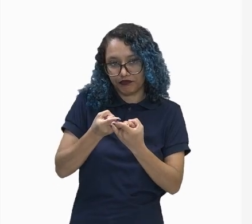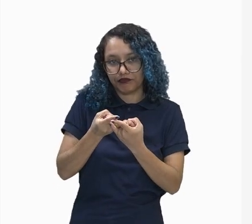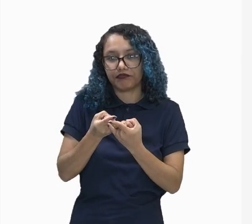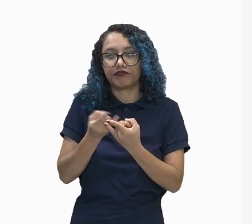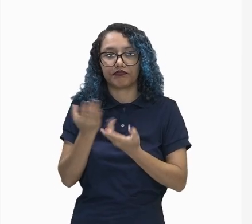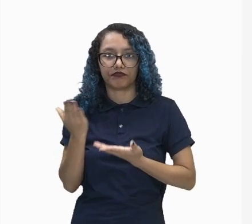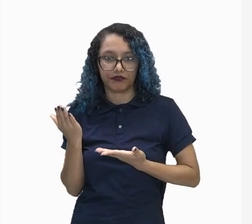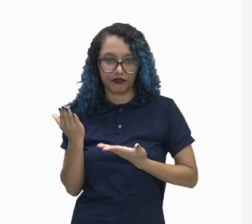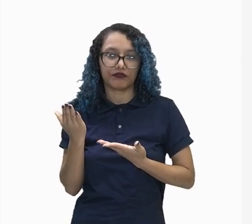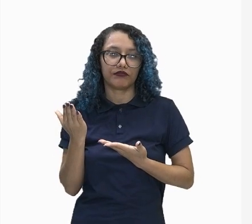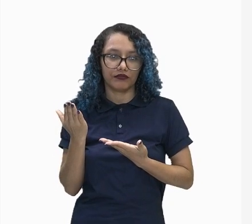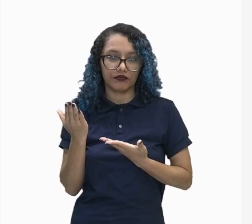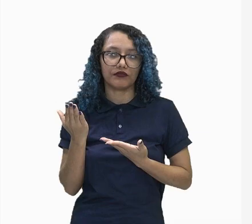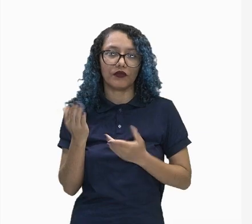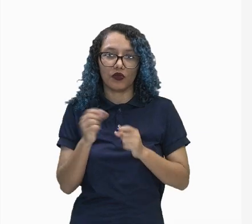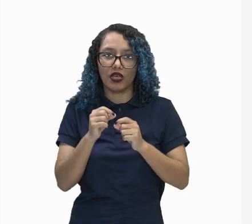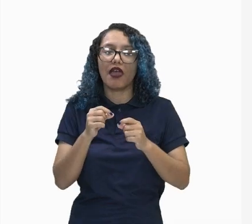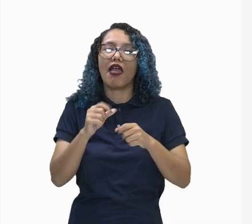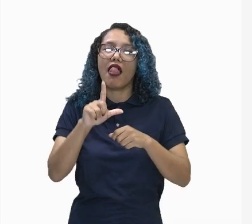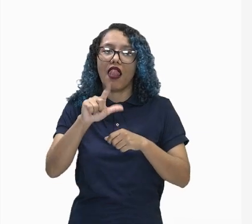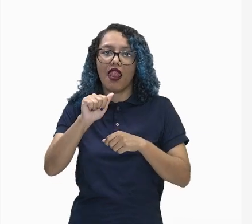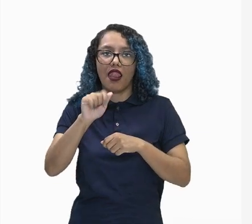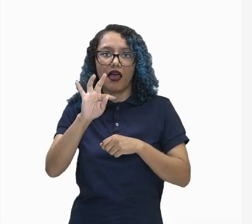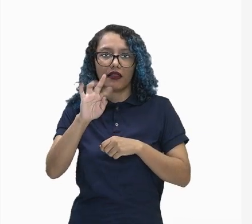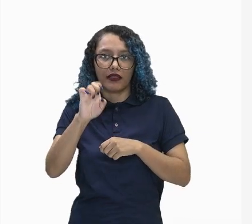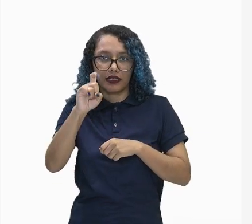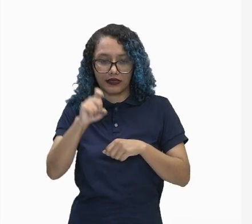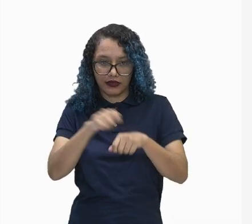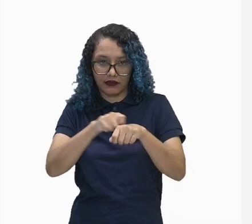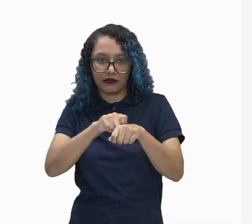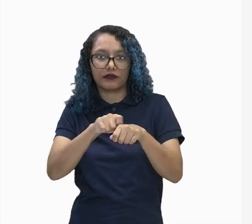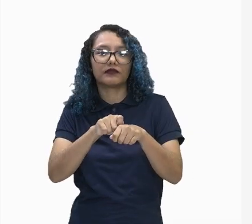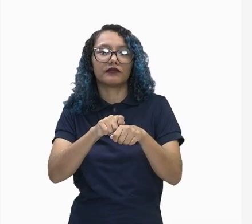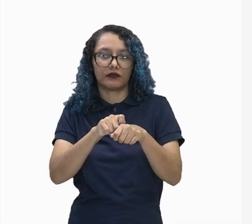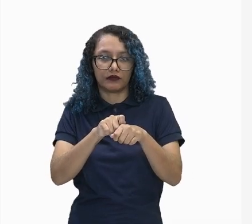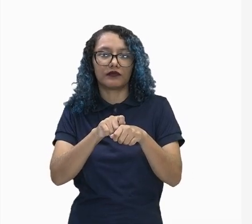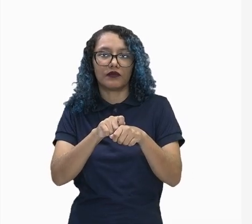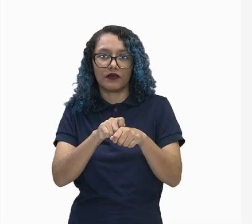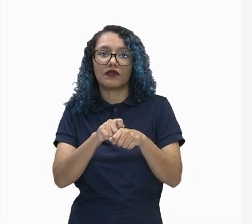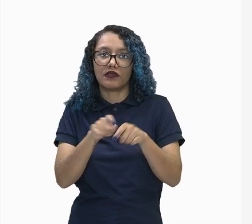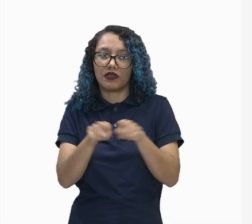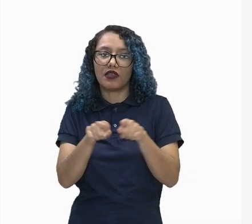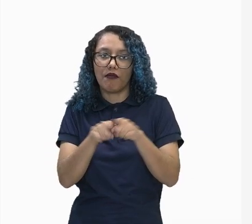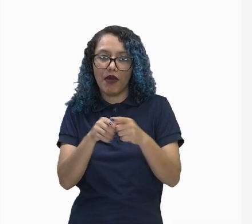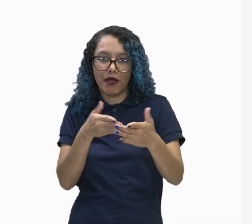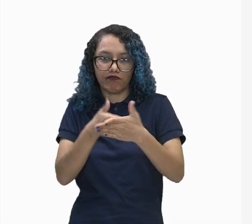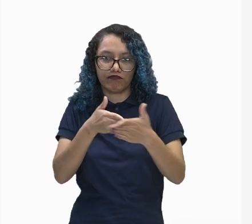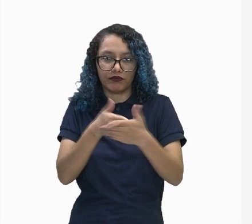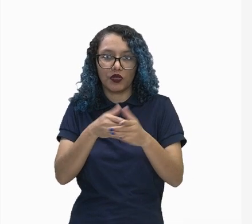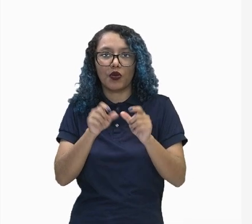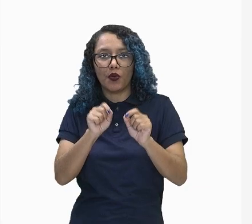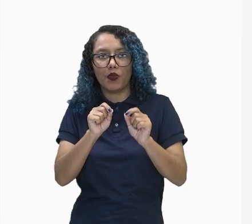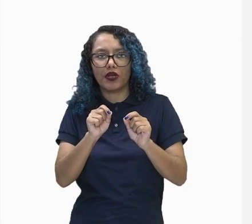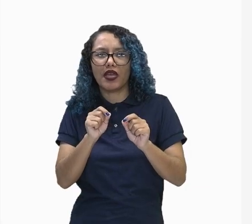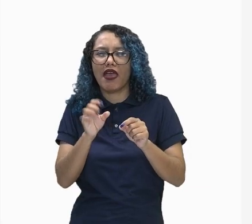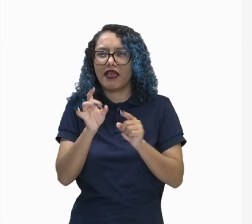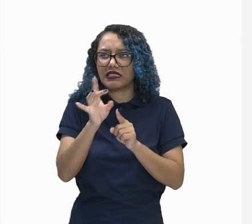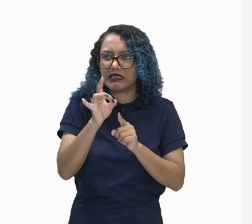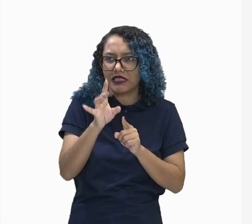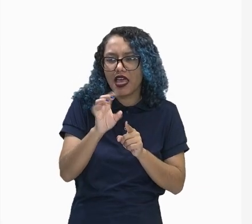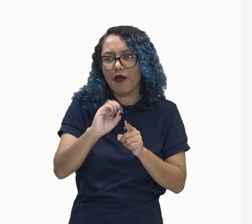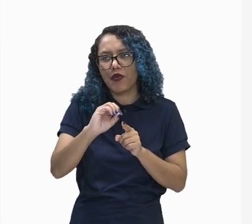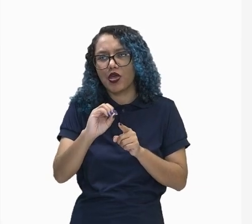São estruturas de látex que atuam como uma barreira, impedindo que o sêmen e outros fluidos